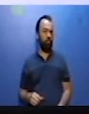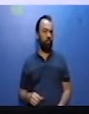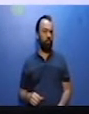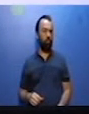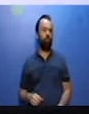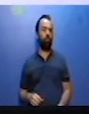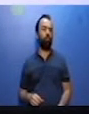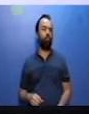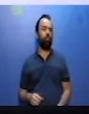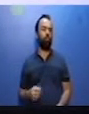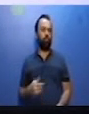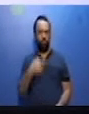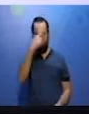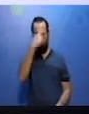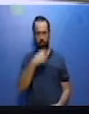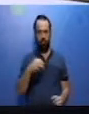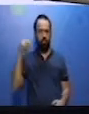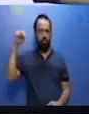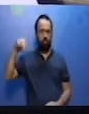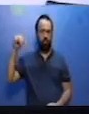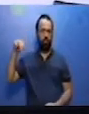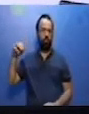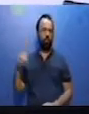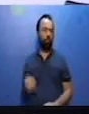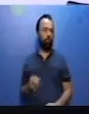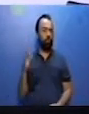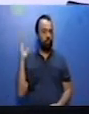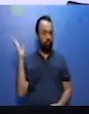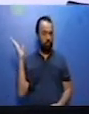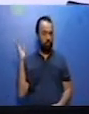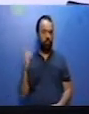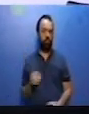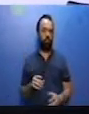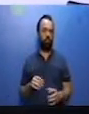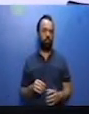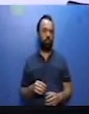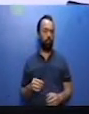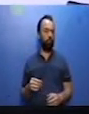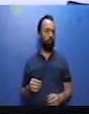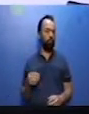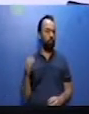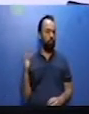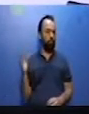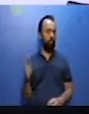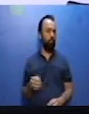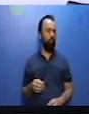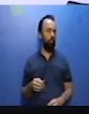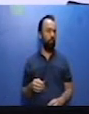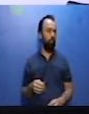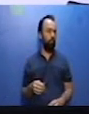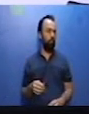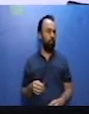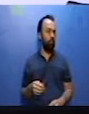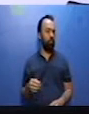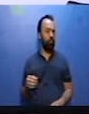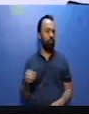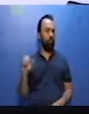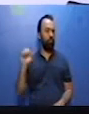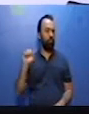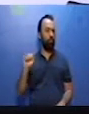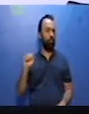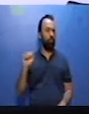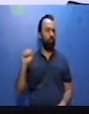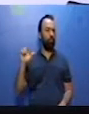e entre os famosos matemáticos árabes destaca-se ao aquarista que no século pet